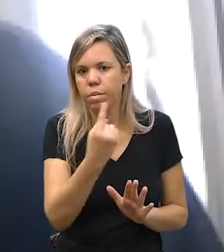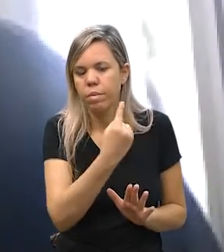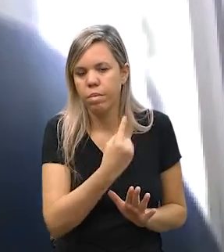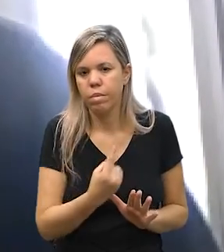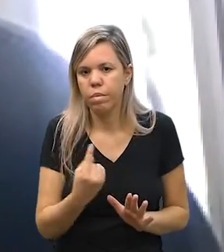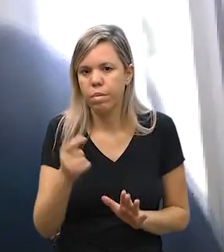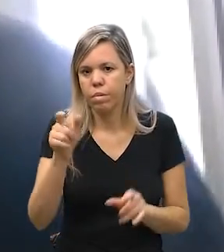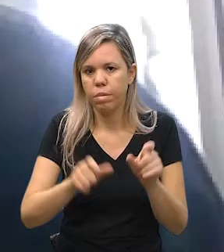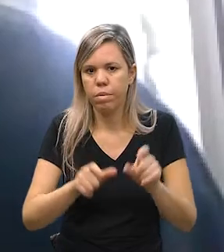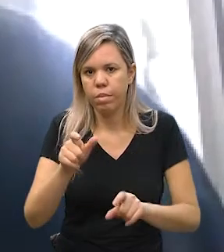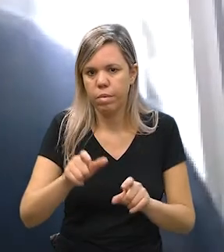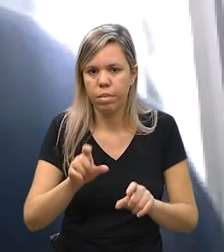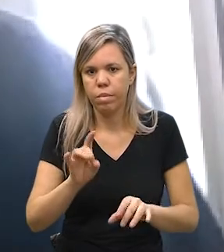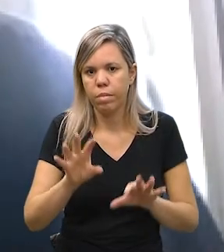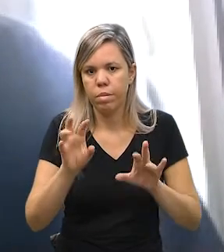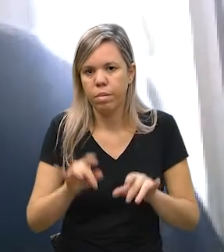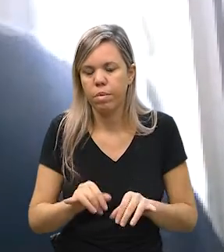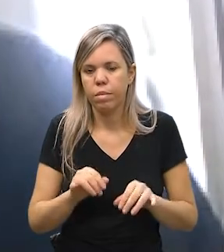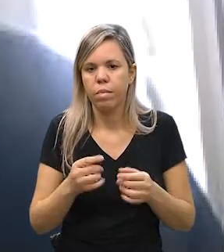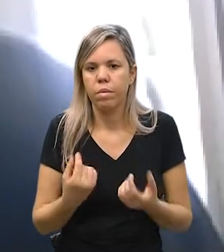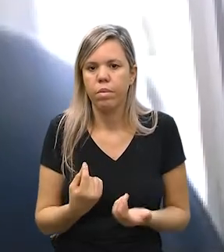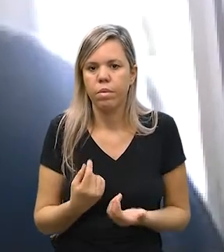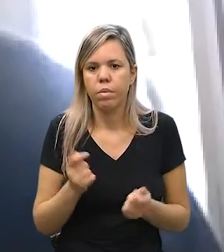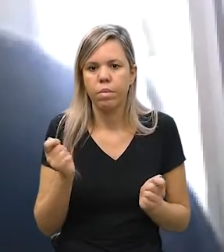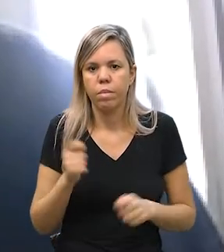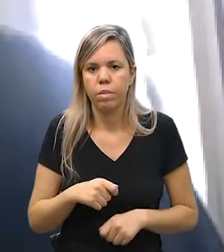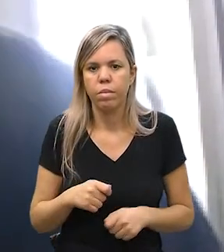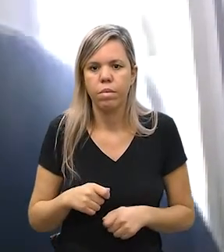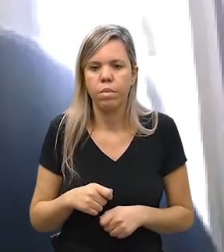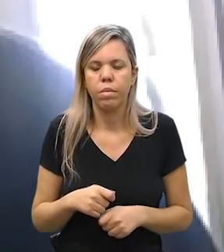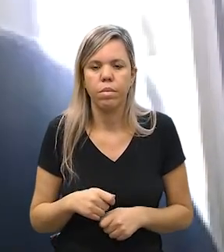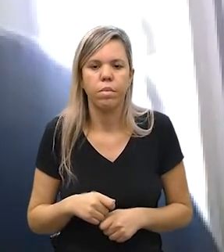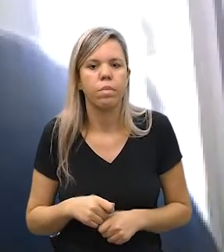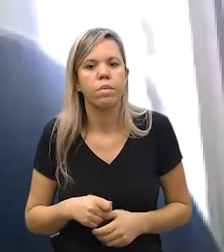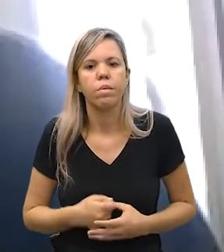um indivíduo e só a digital é capaz de